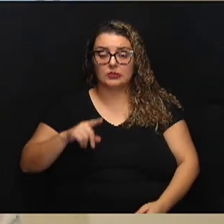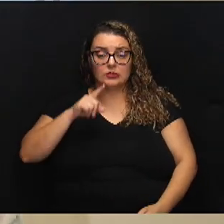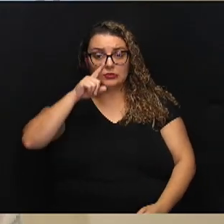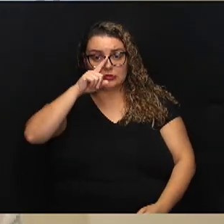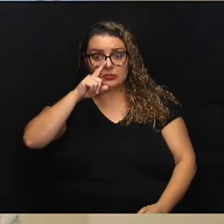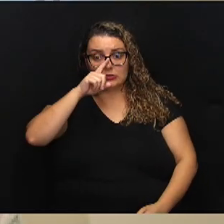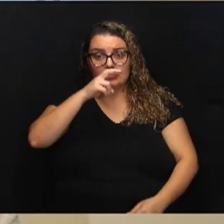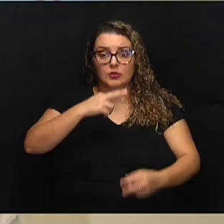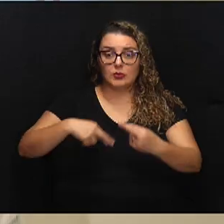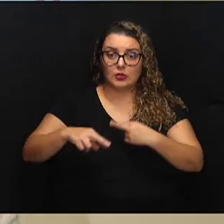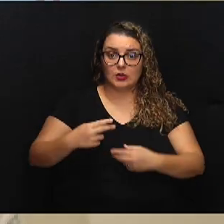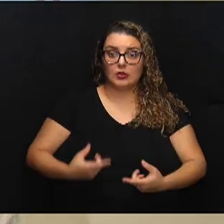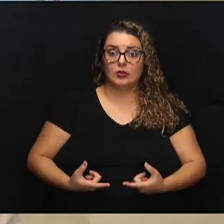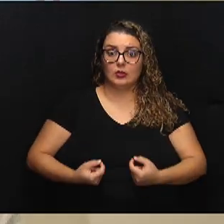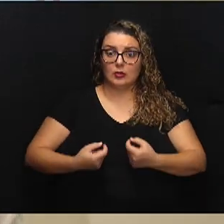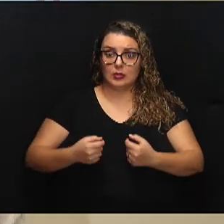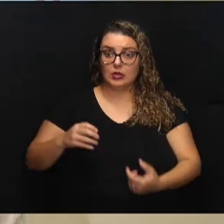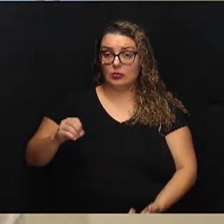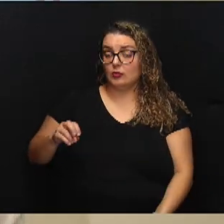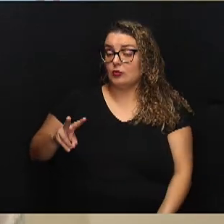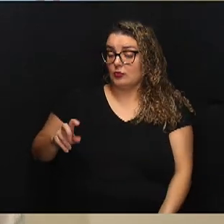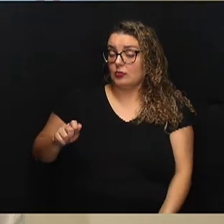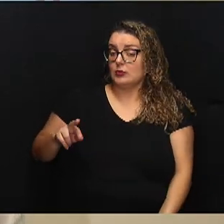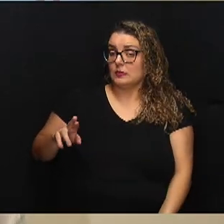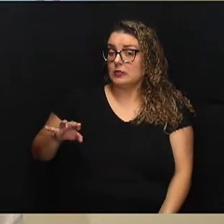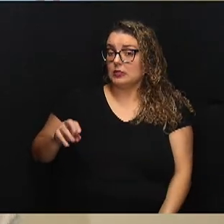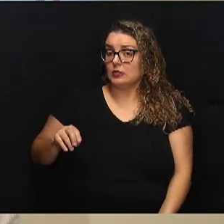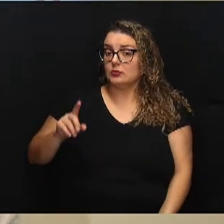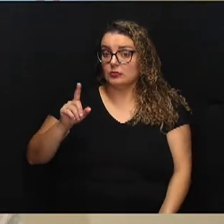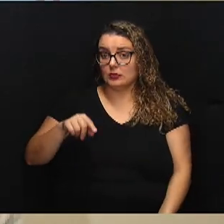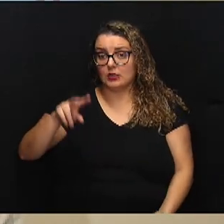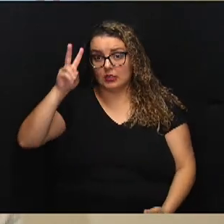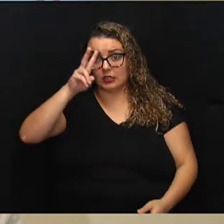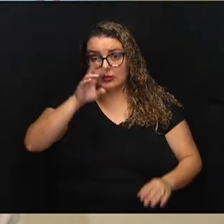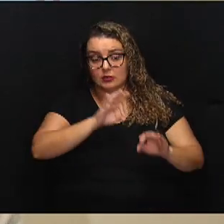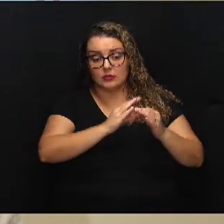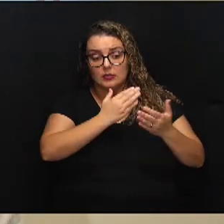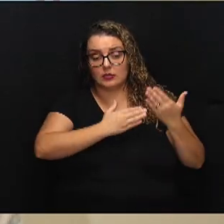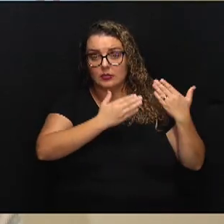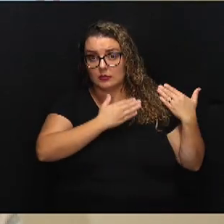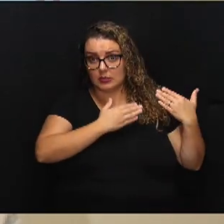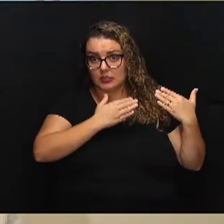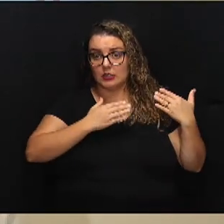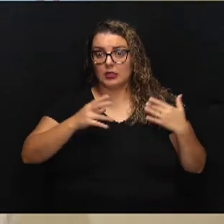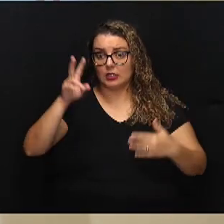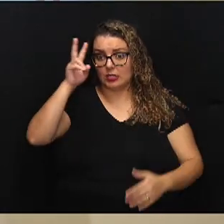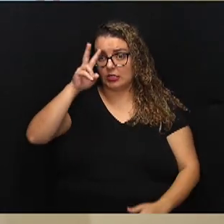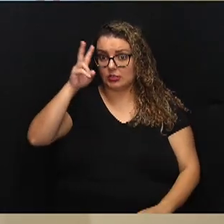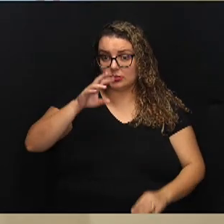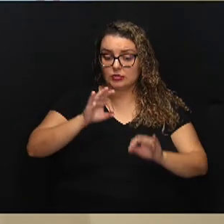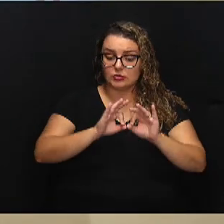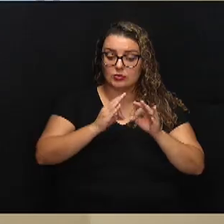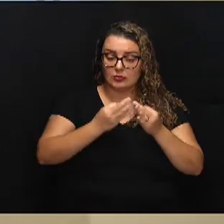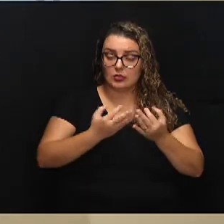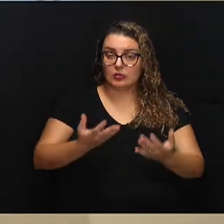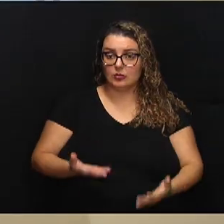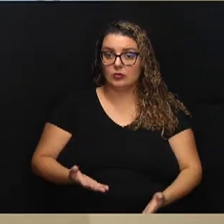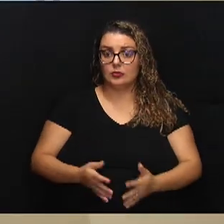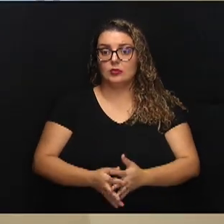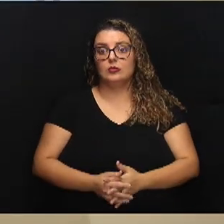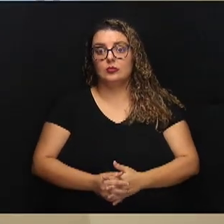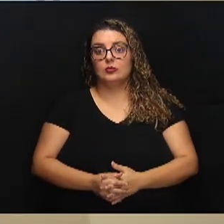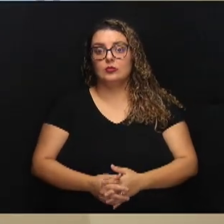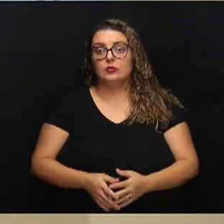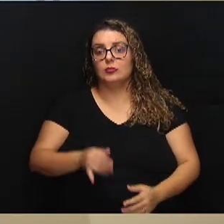associados ao câncer de ovário é a questão da história familiar. História familiar aqui se relata, por